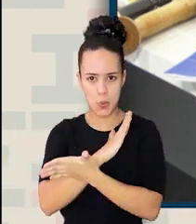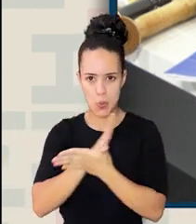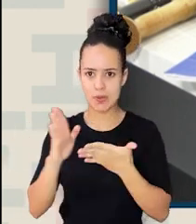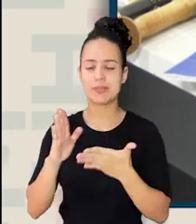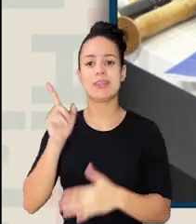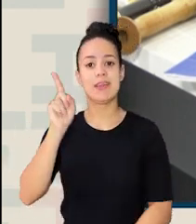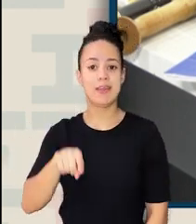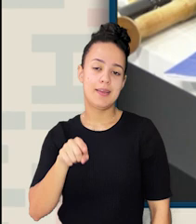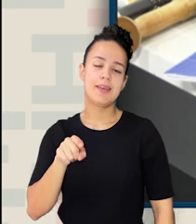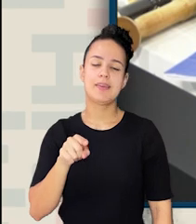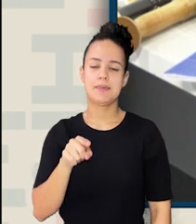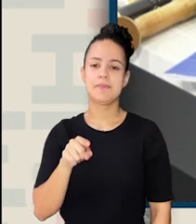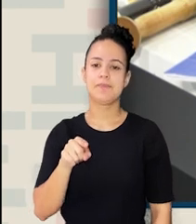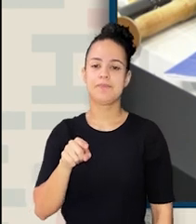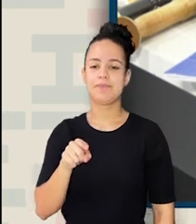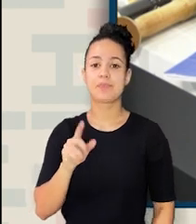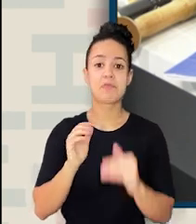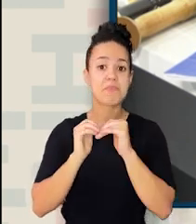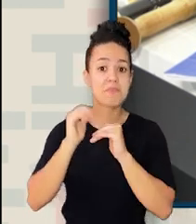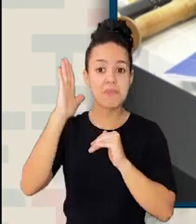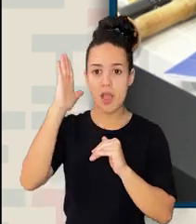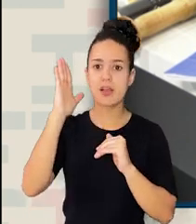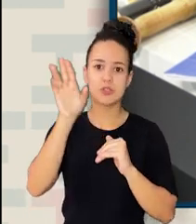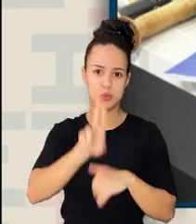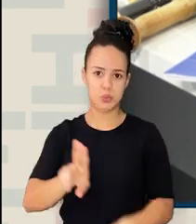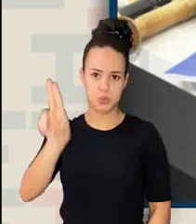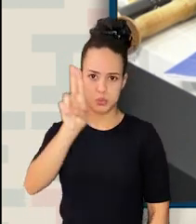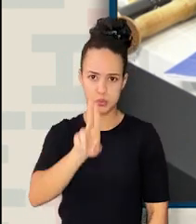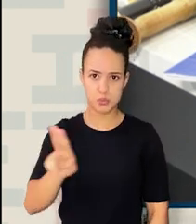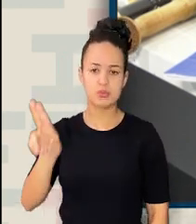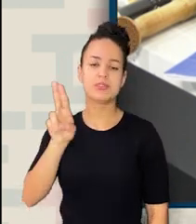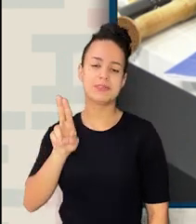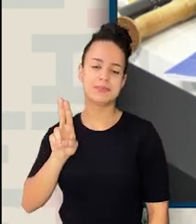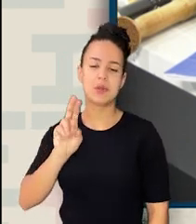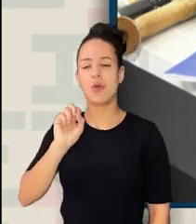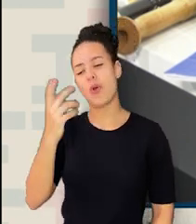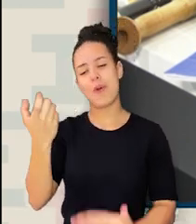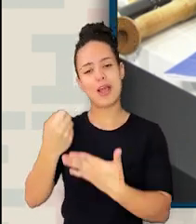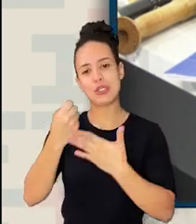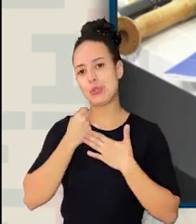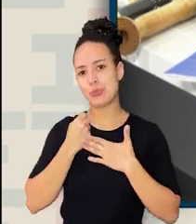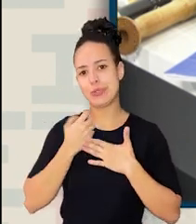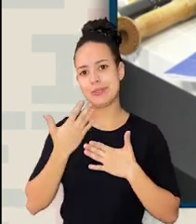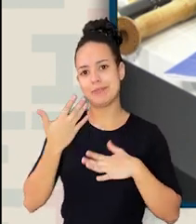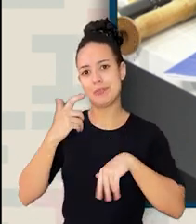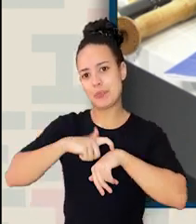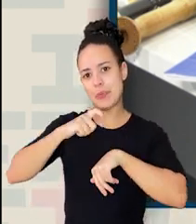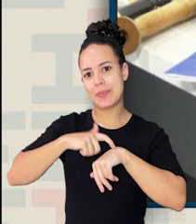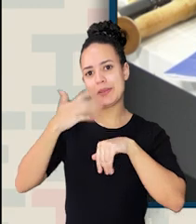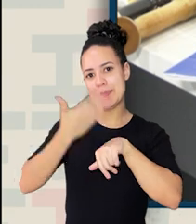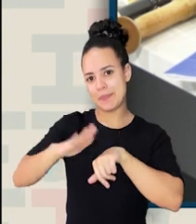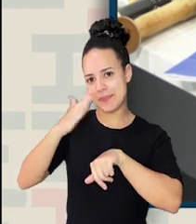são as mais comuns, ou já resolvem muita coisa, digamos assim, né?